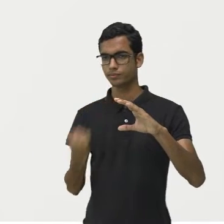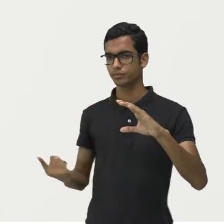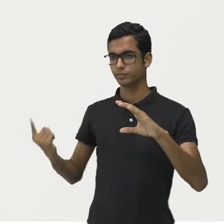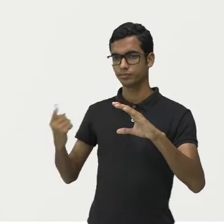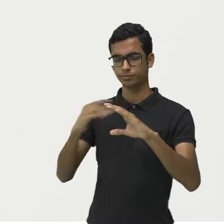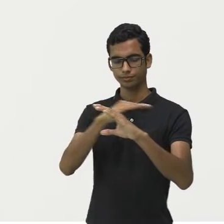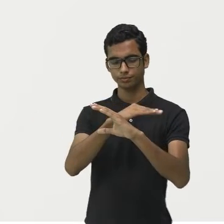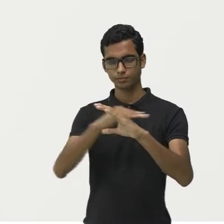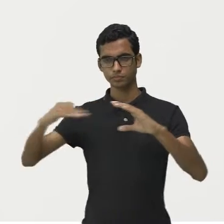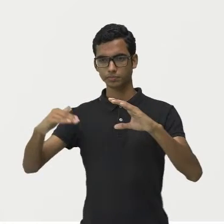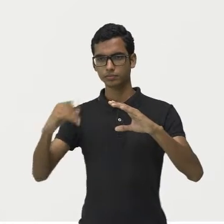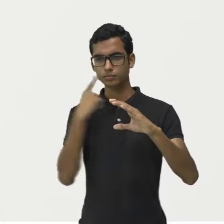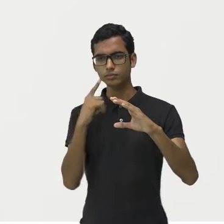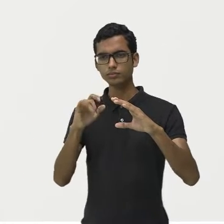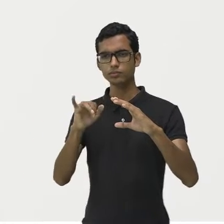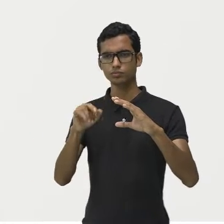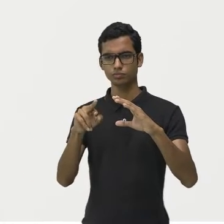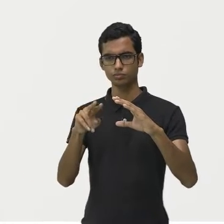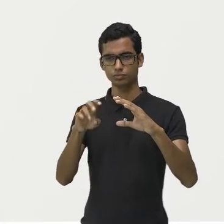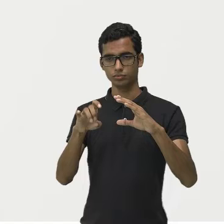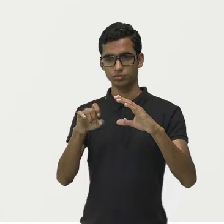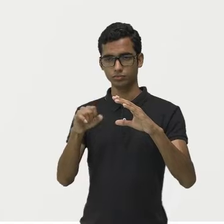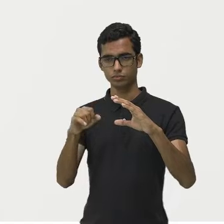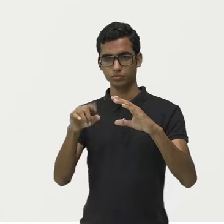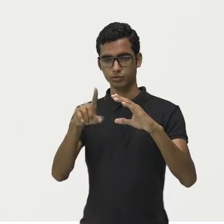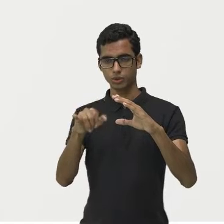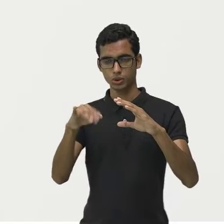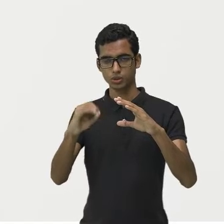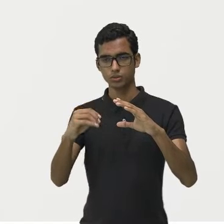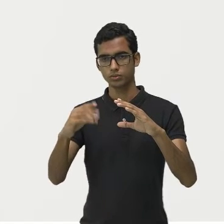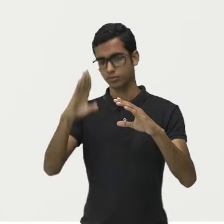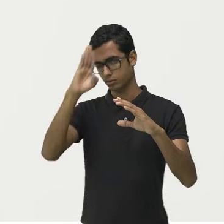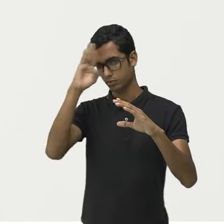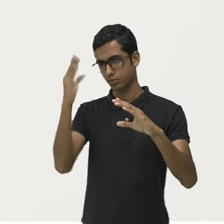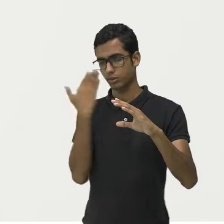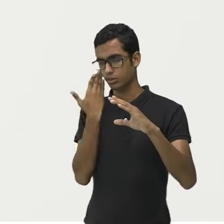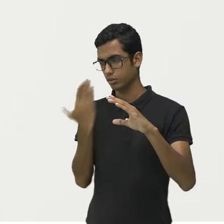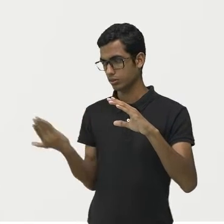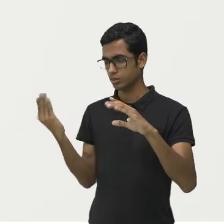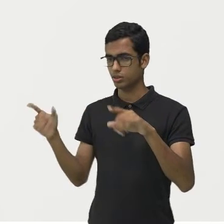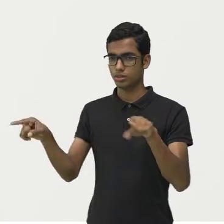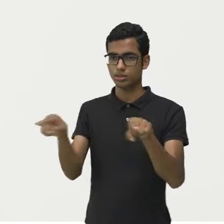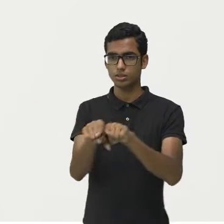eixo principal do espelho, tá certo? Nós